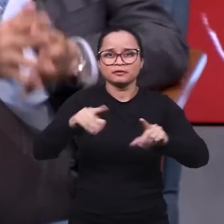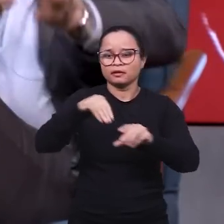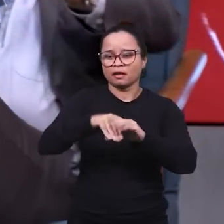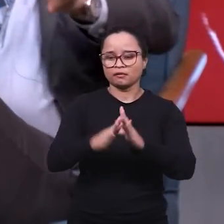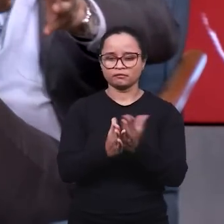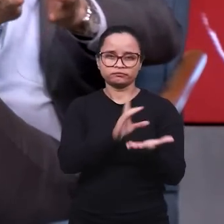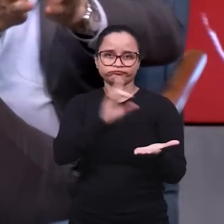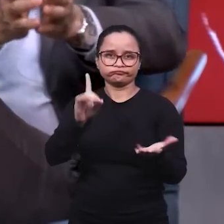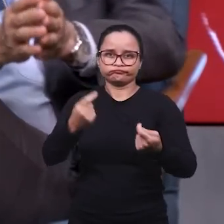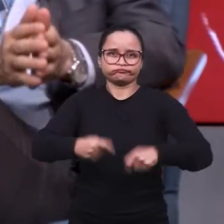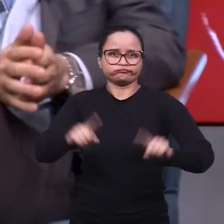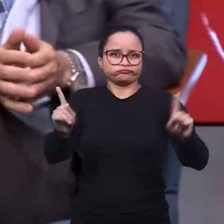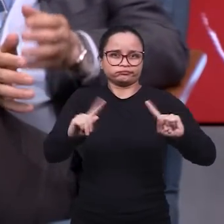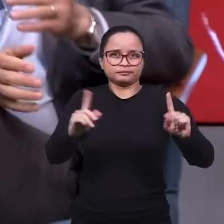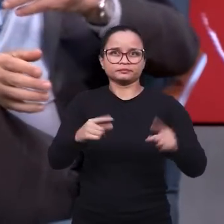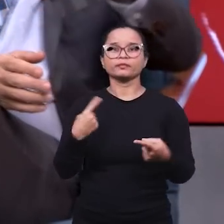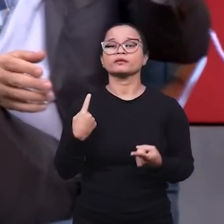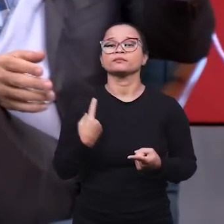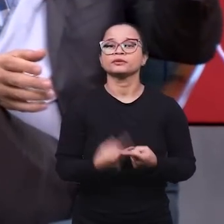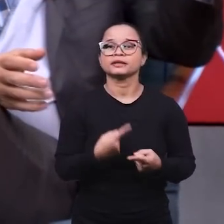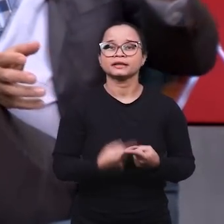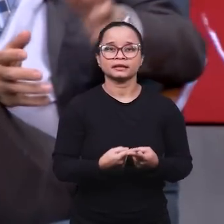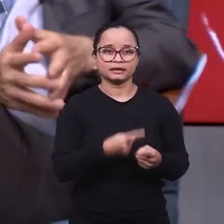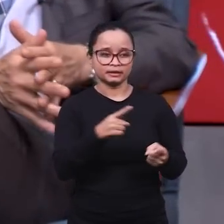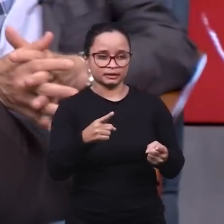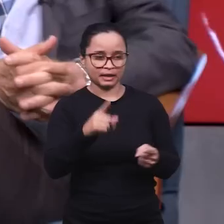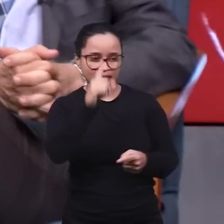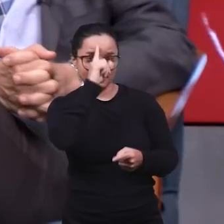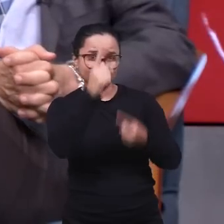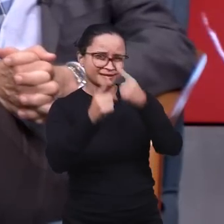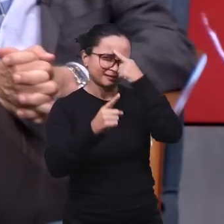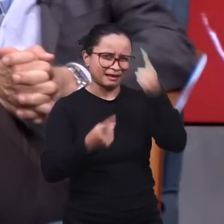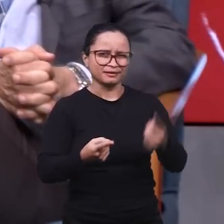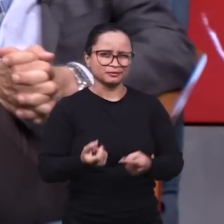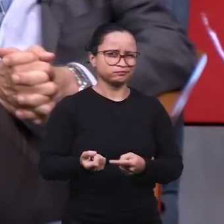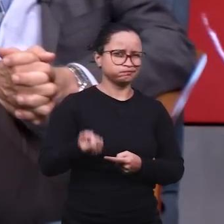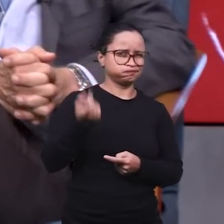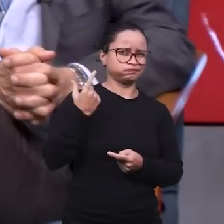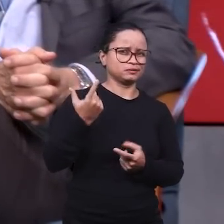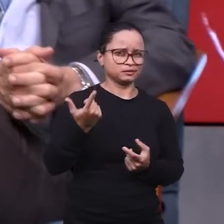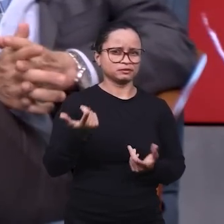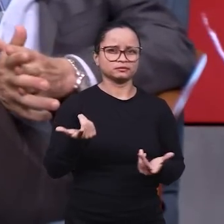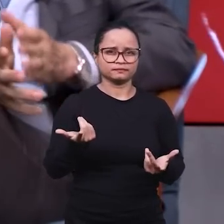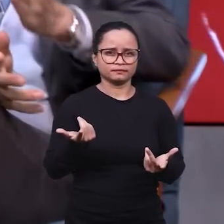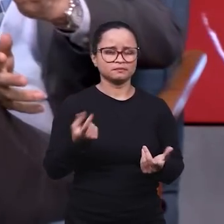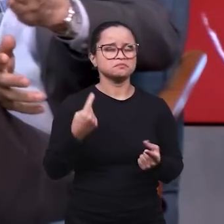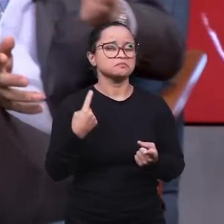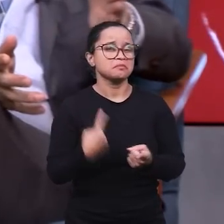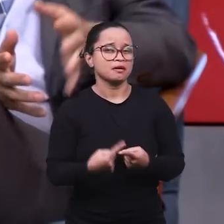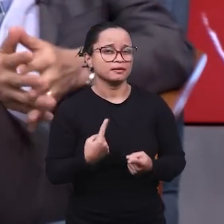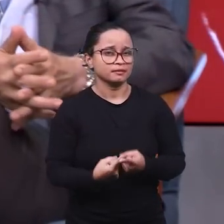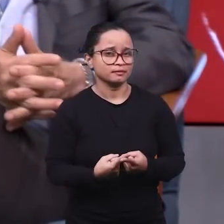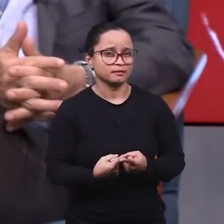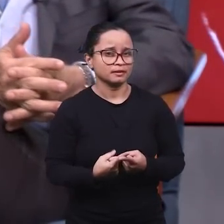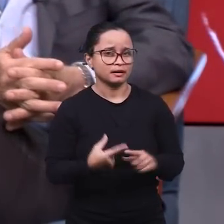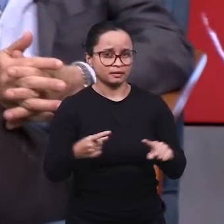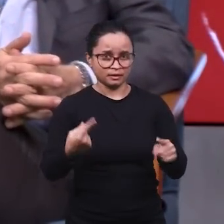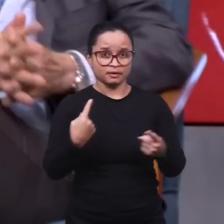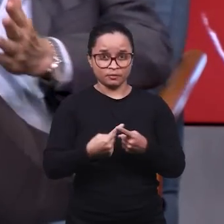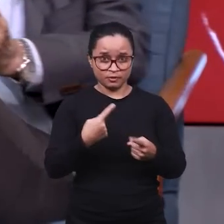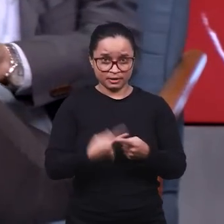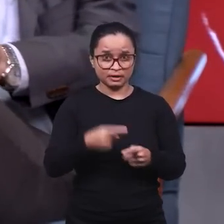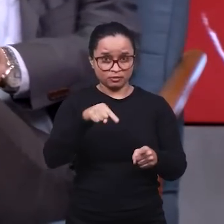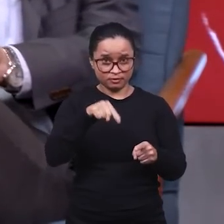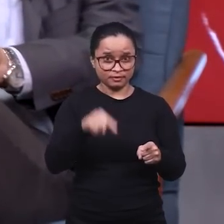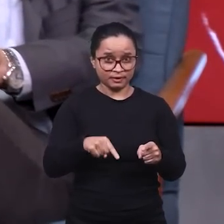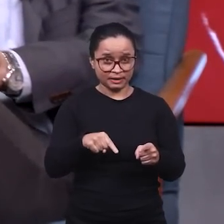O livro de Cantares pode levar você a ter ideias completamente absurdas. Por quê? Porque a letra mata. Mas